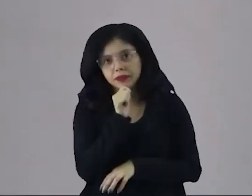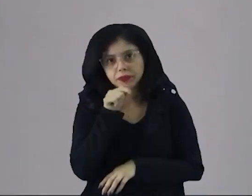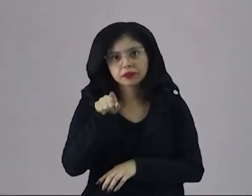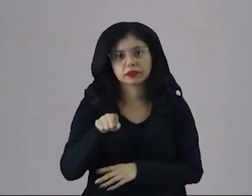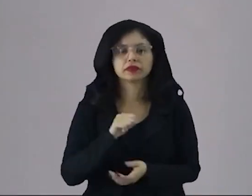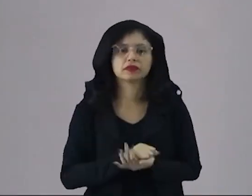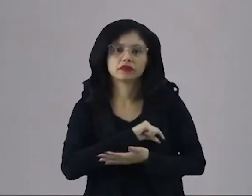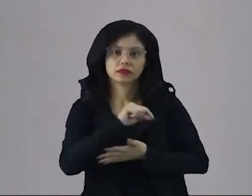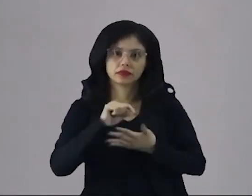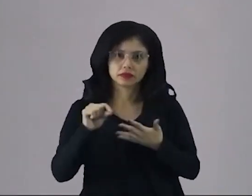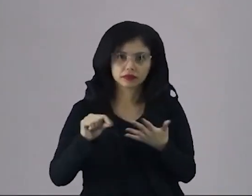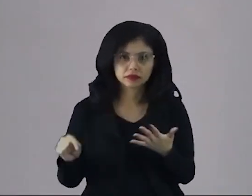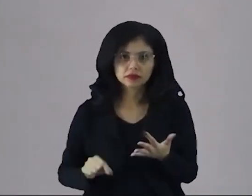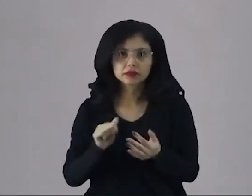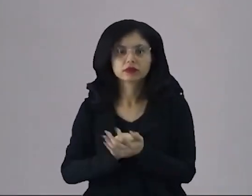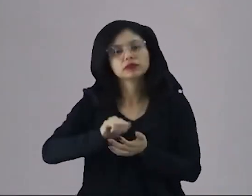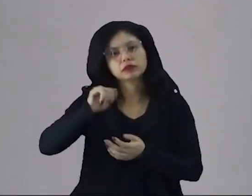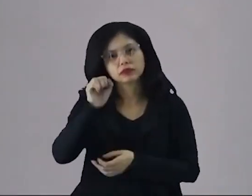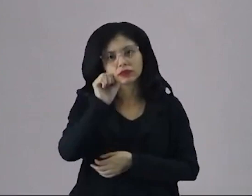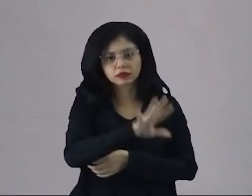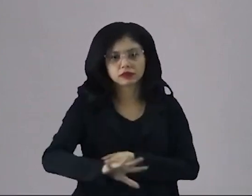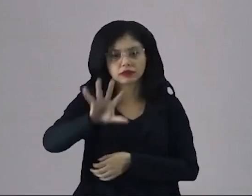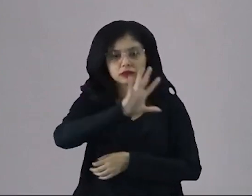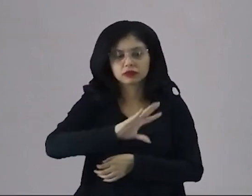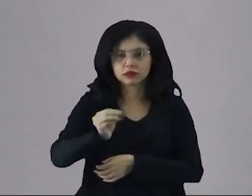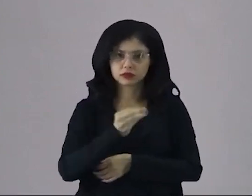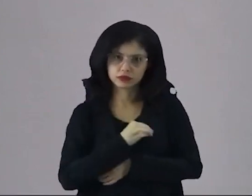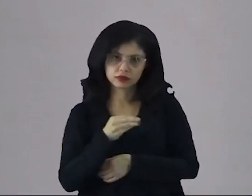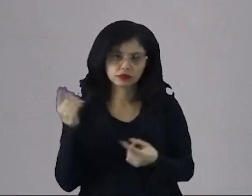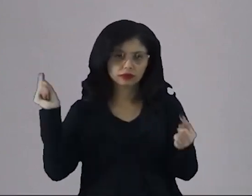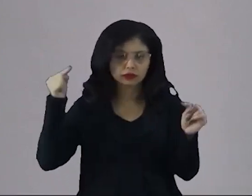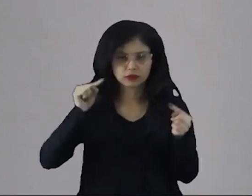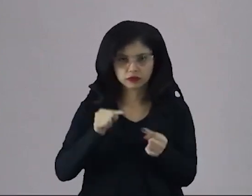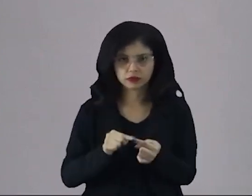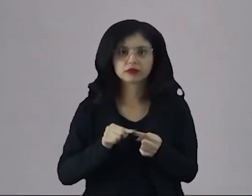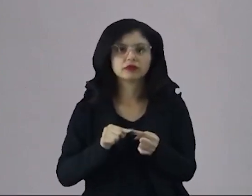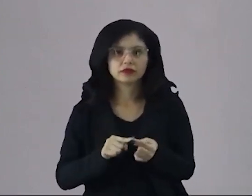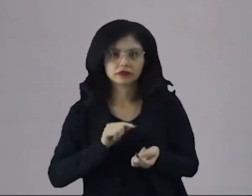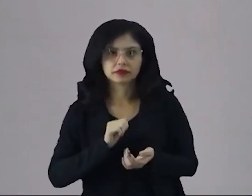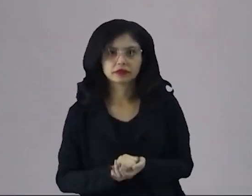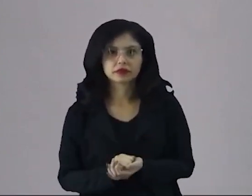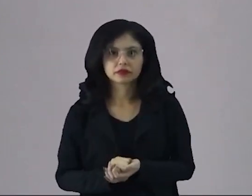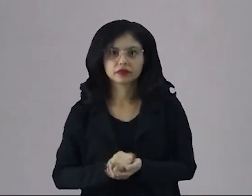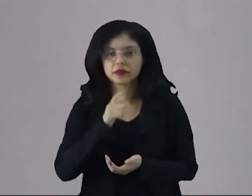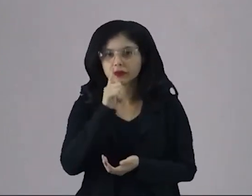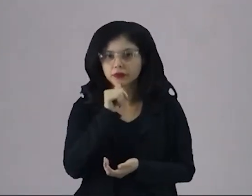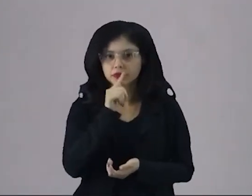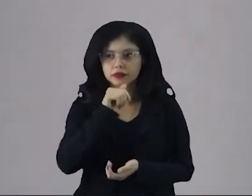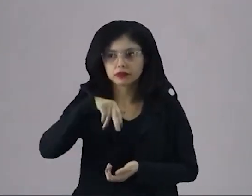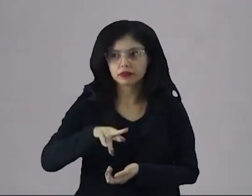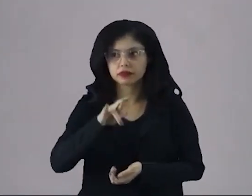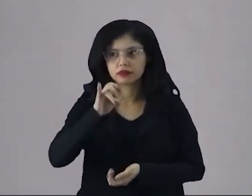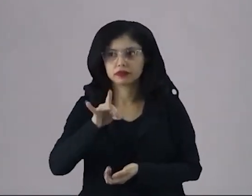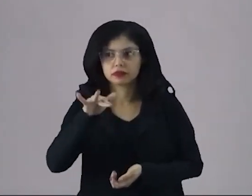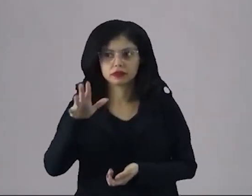é o tipo de bioma que fica exatamente próximo do mar Mediterrâneo e que, portanto, sofre as